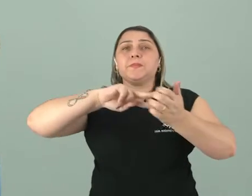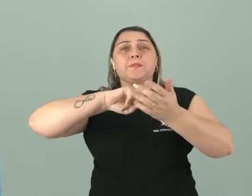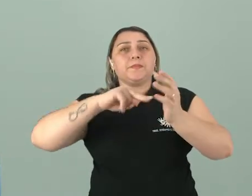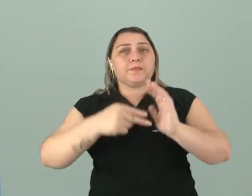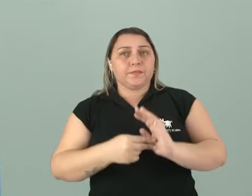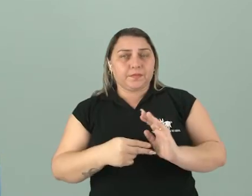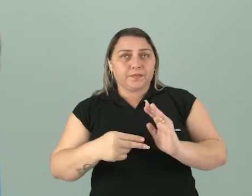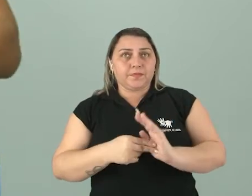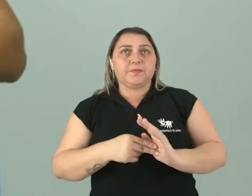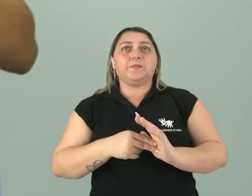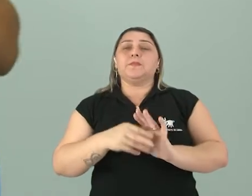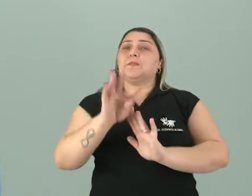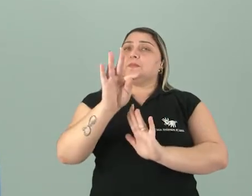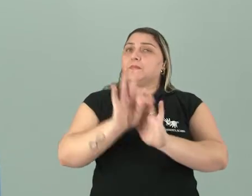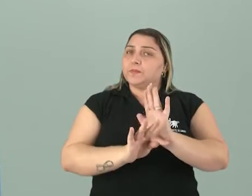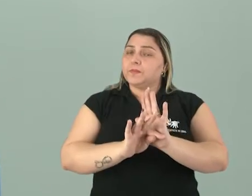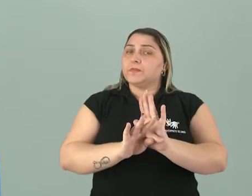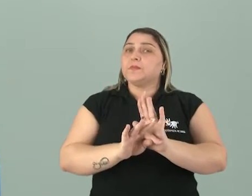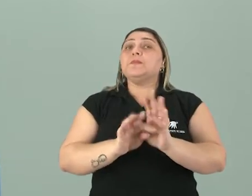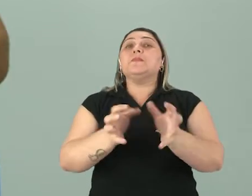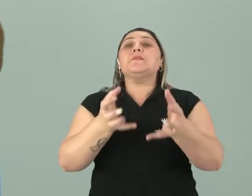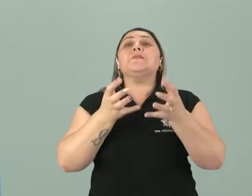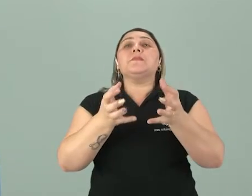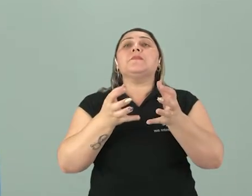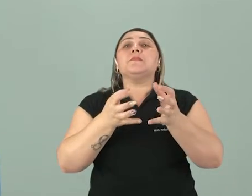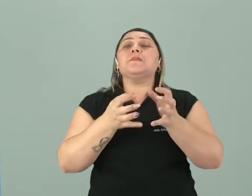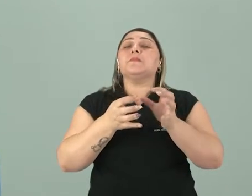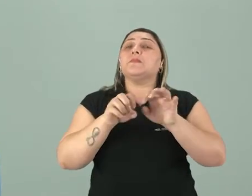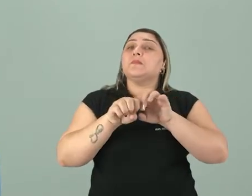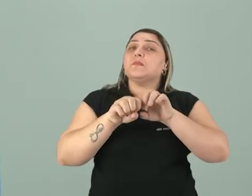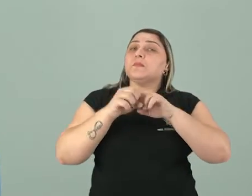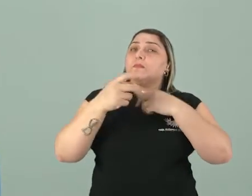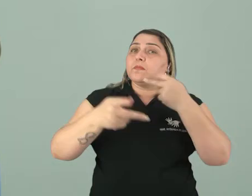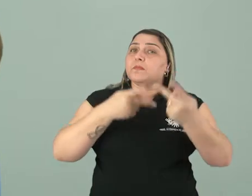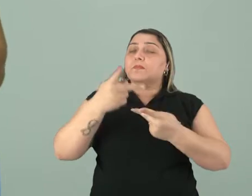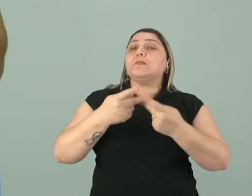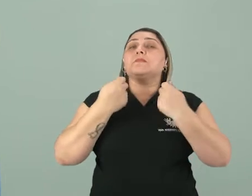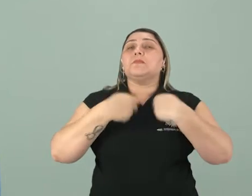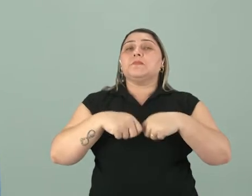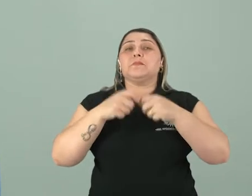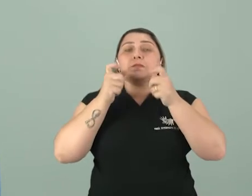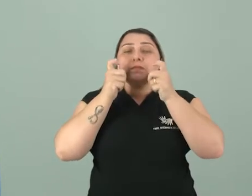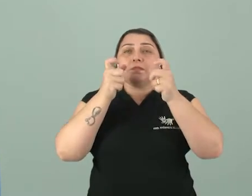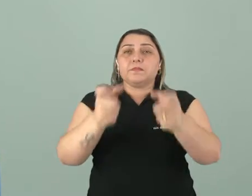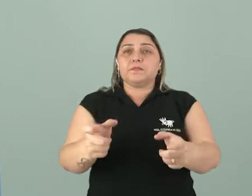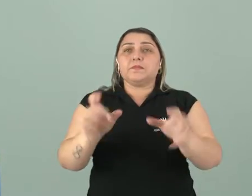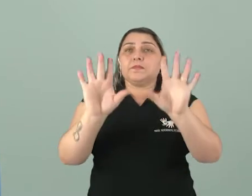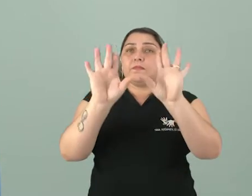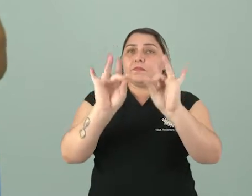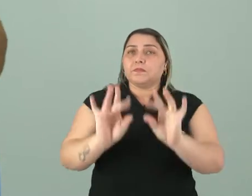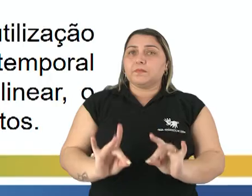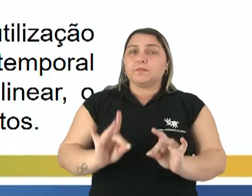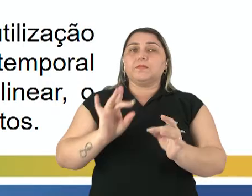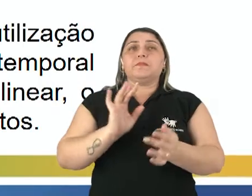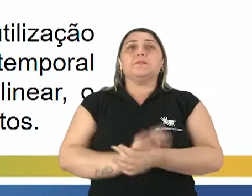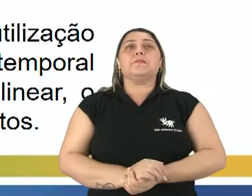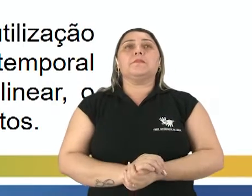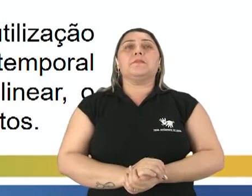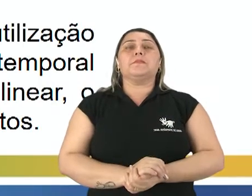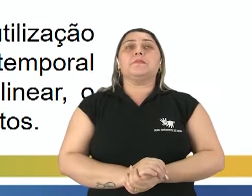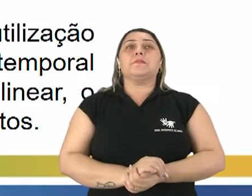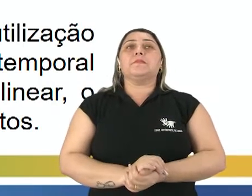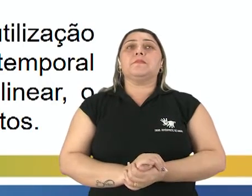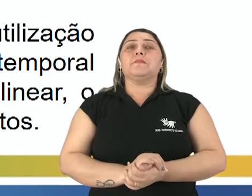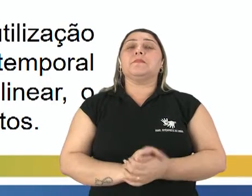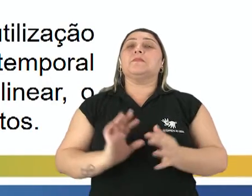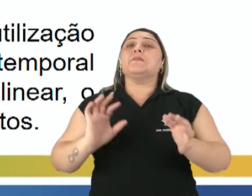sentido do seu texto, aquilo que você quer passar. Então é necessário prestar atenção nesses detalhes. Esses